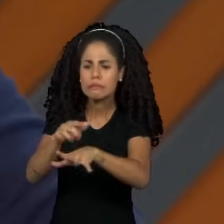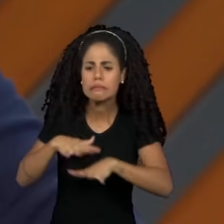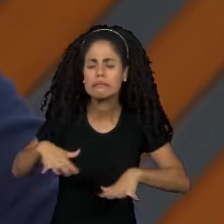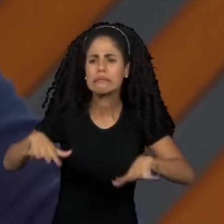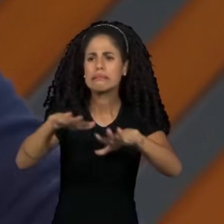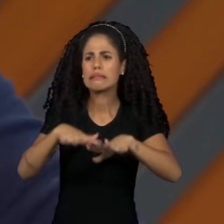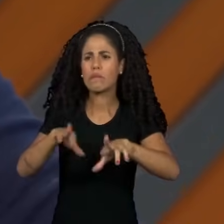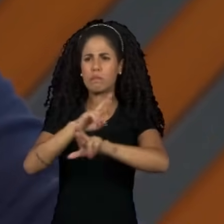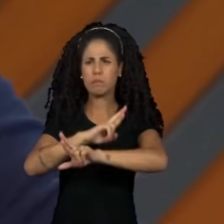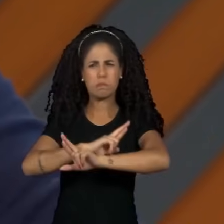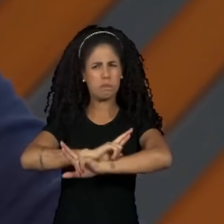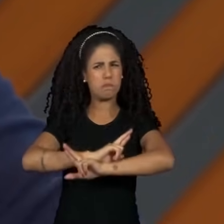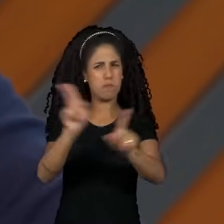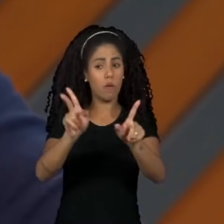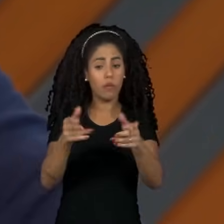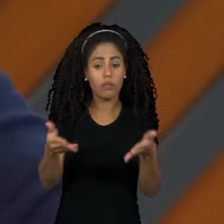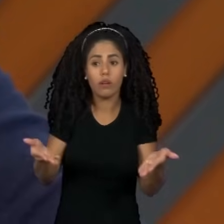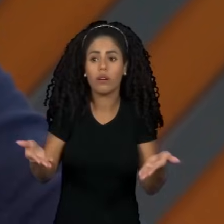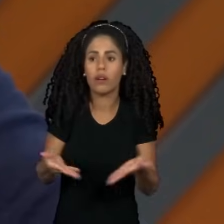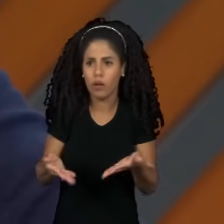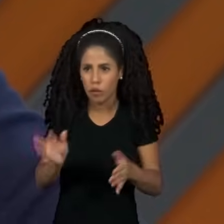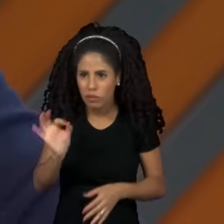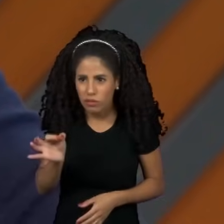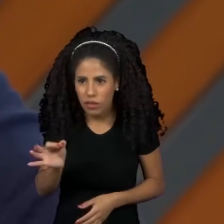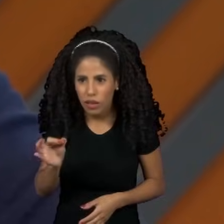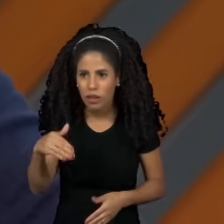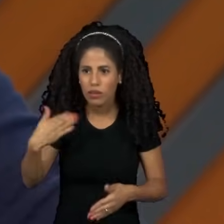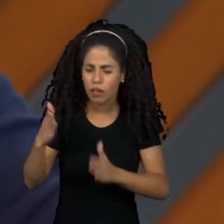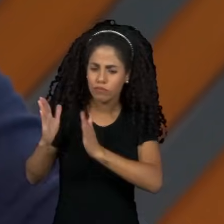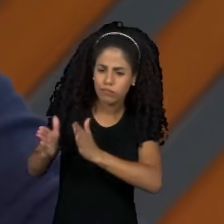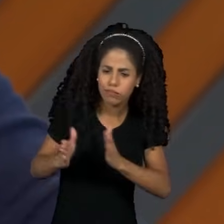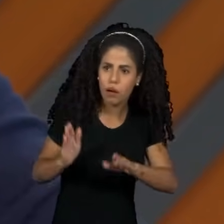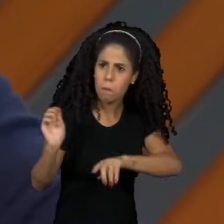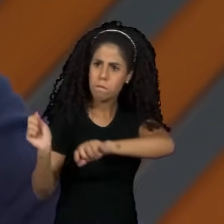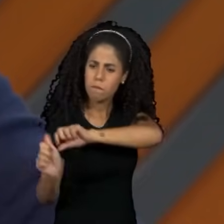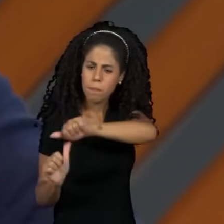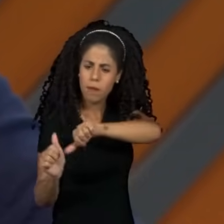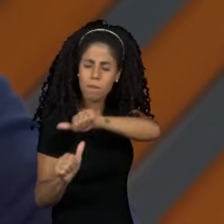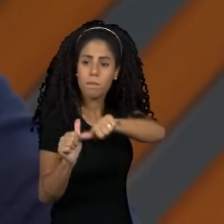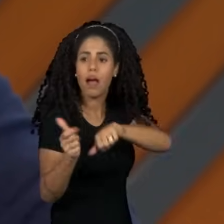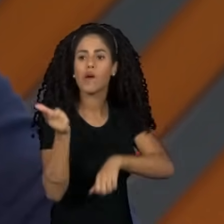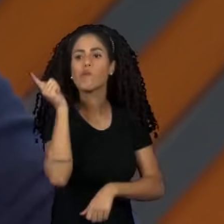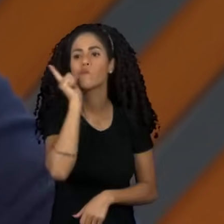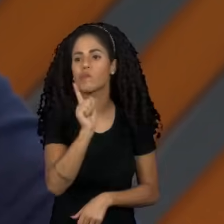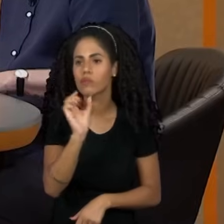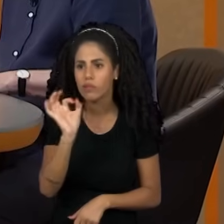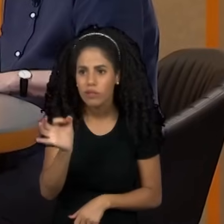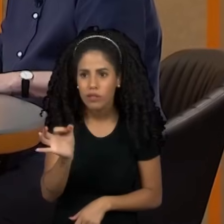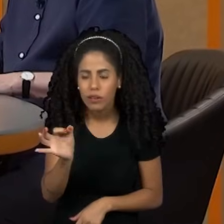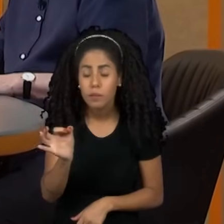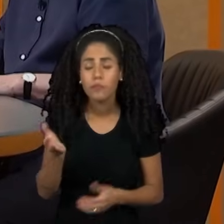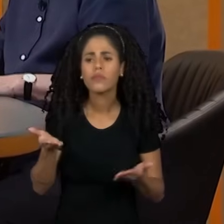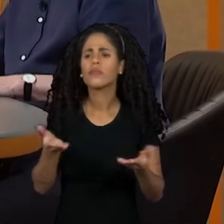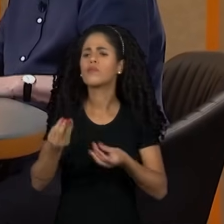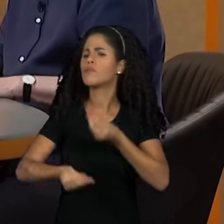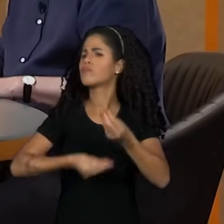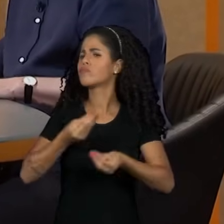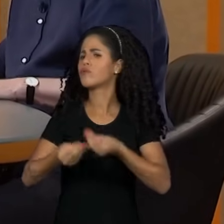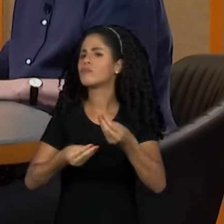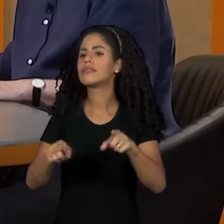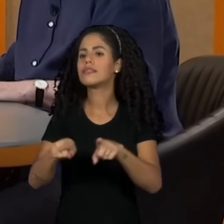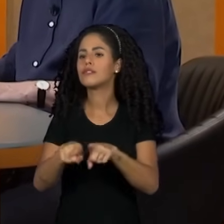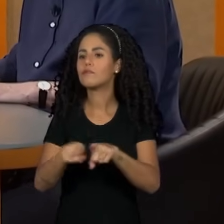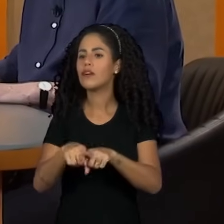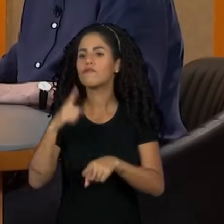bem diferente do atual, que passou por uma transformação muito grande. E a sua